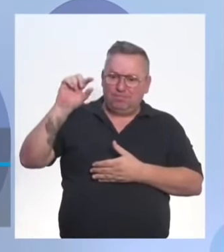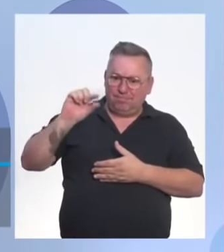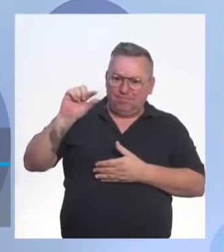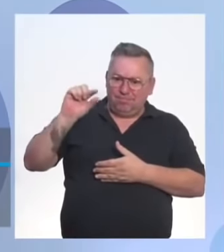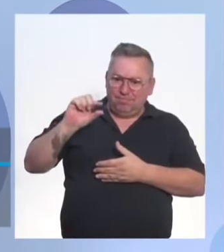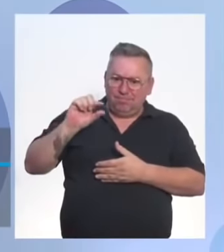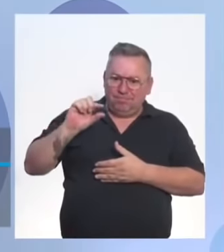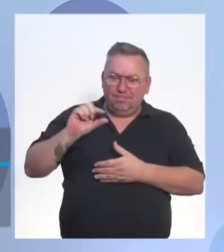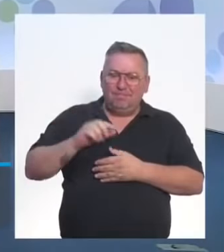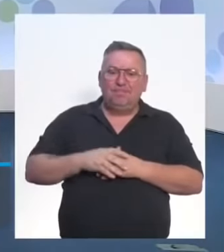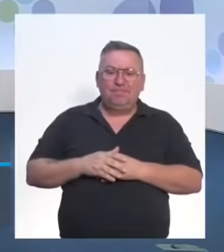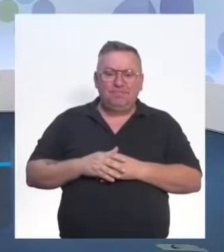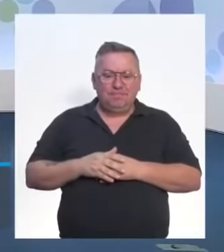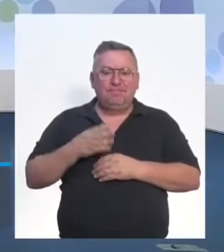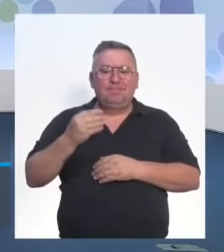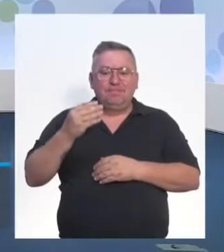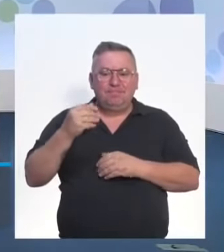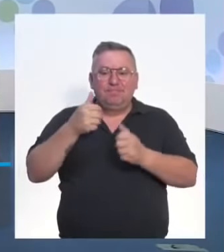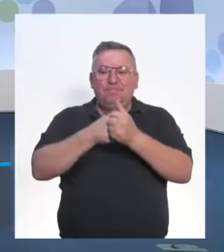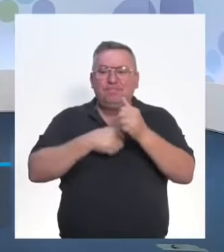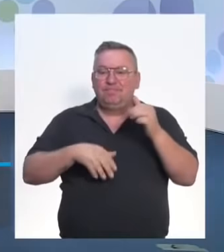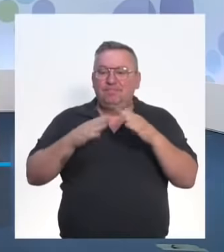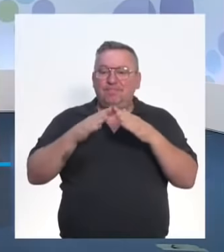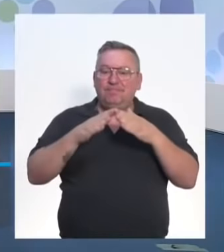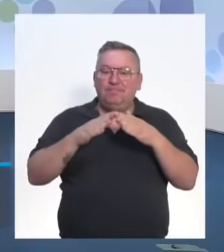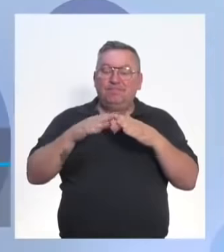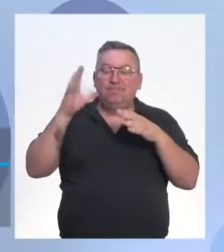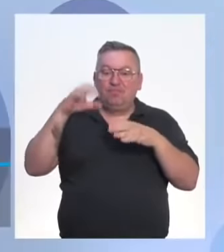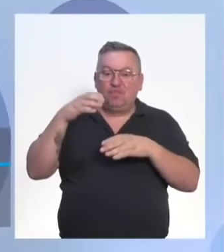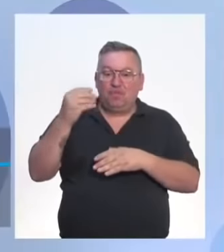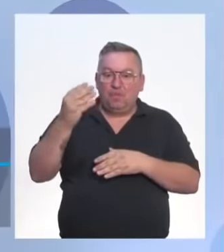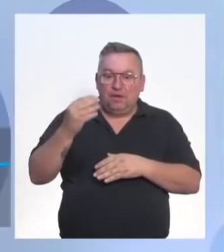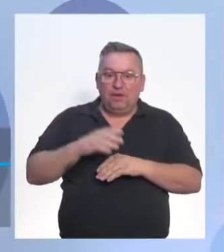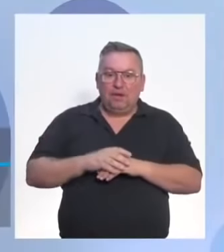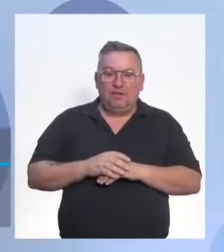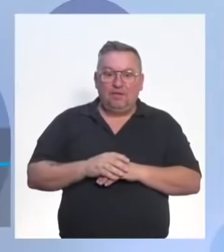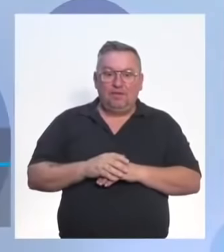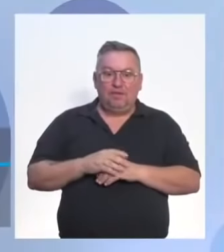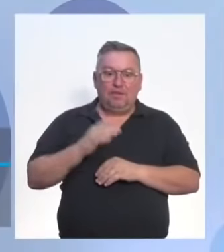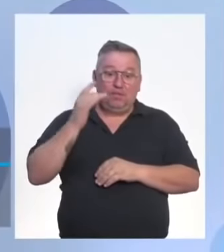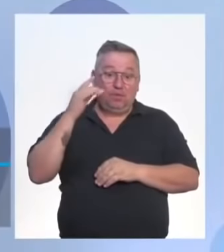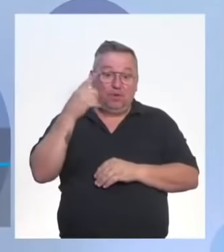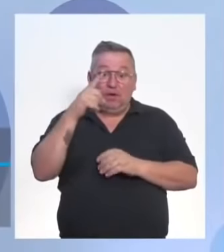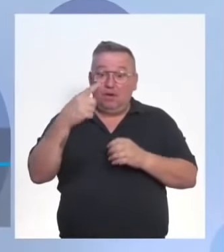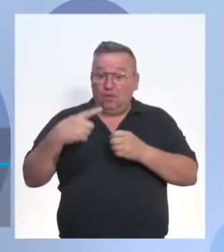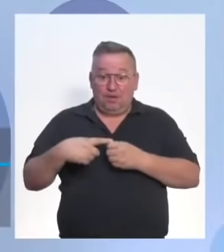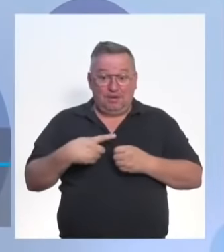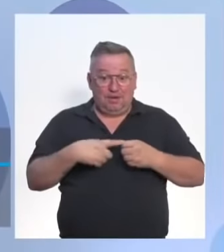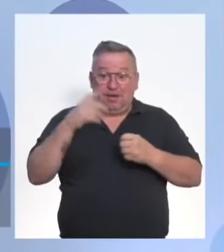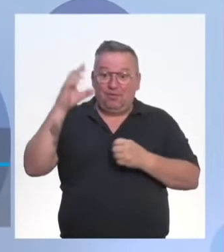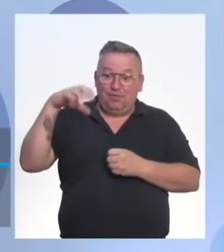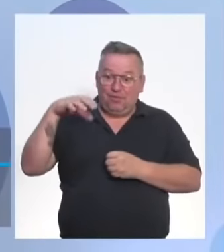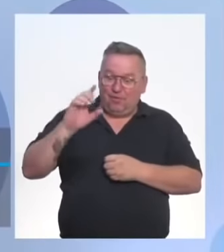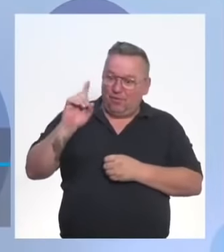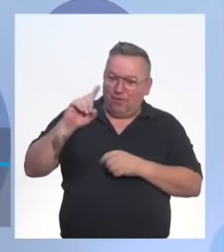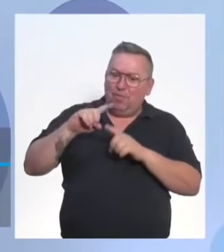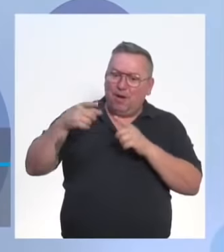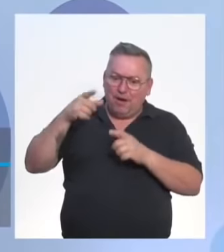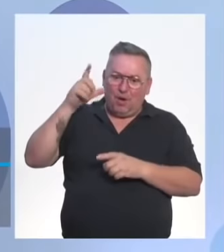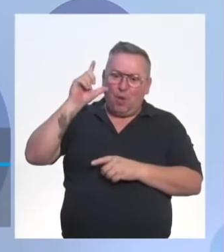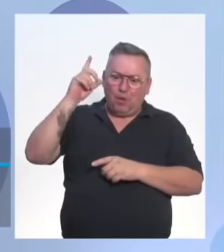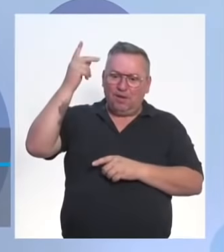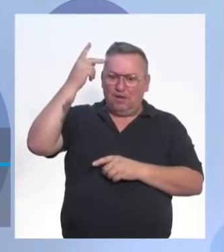na capital, bastante, né? Bastante lá perto de casa. Ontem choveu um pouco aqui na capital, não sei aí se na sua cidade choveu.